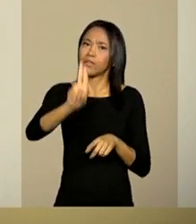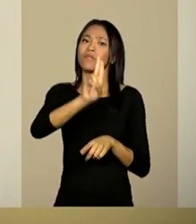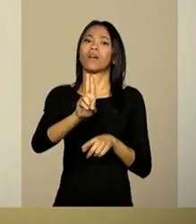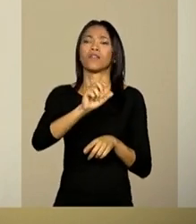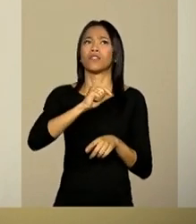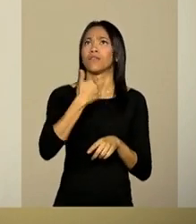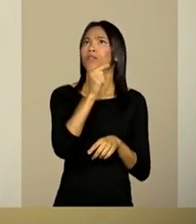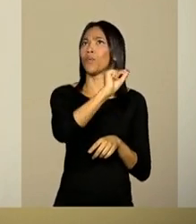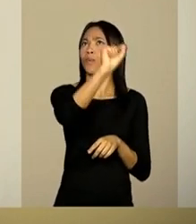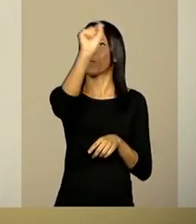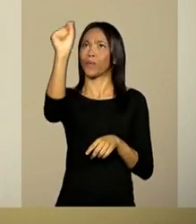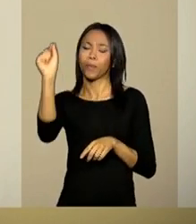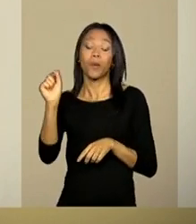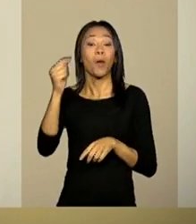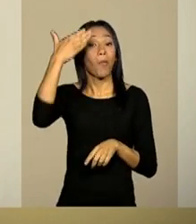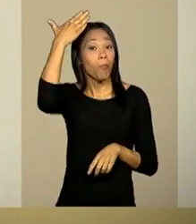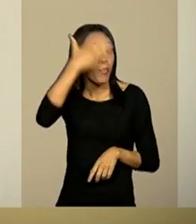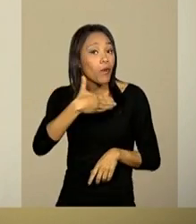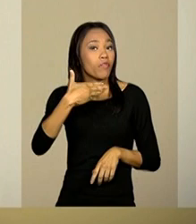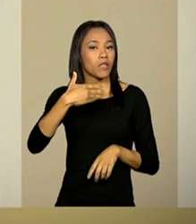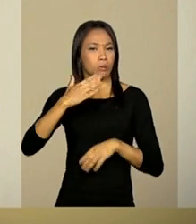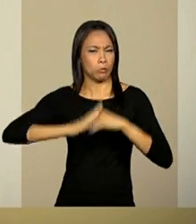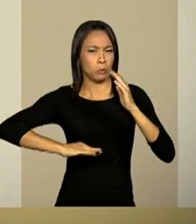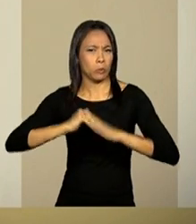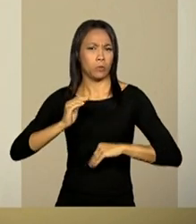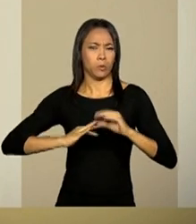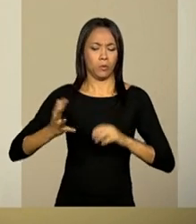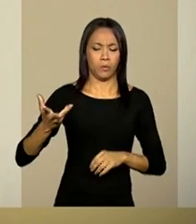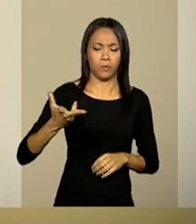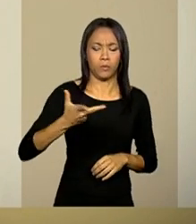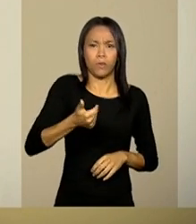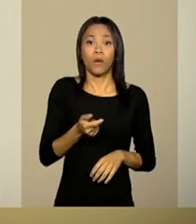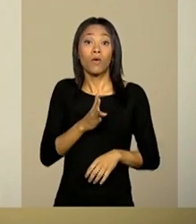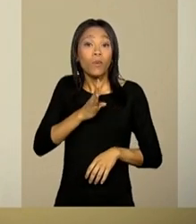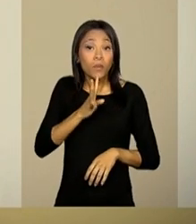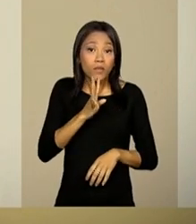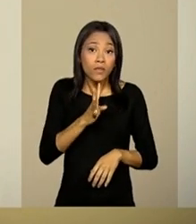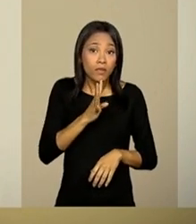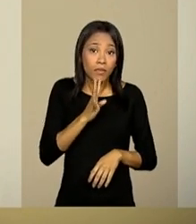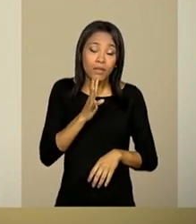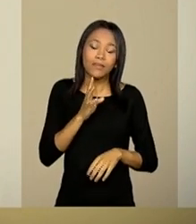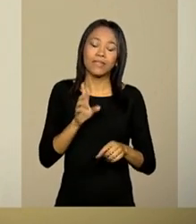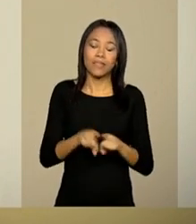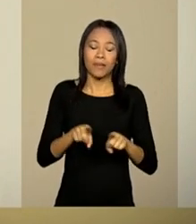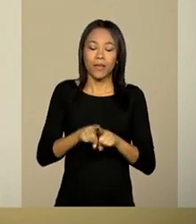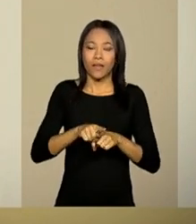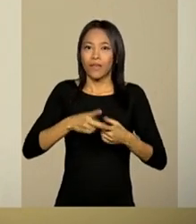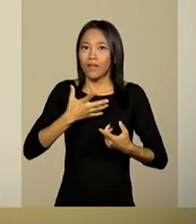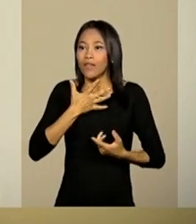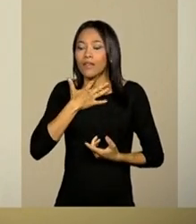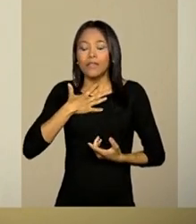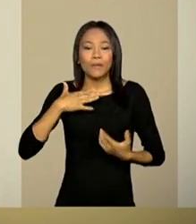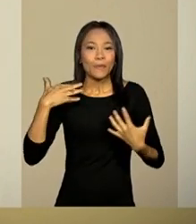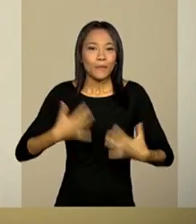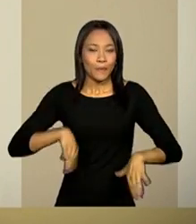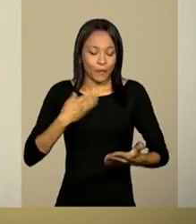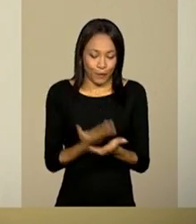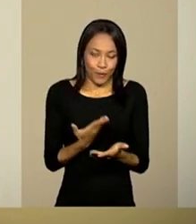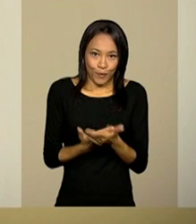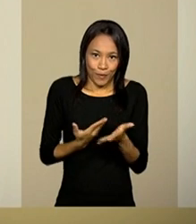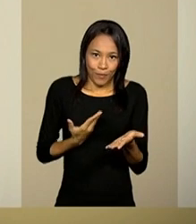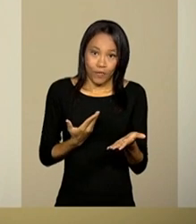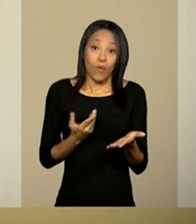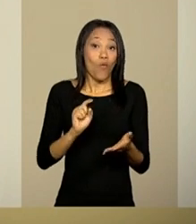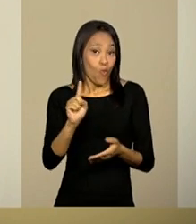estrangeiras demonstrando suas habilidades seus conhecimentos e o entusiasmo pelo estudo uma dessas